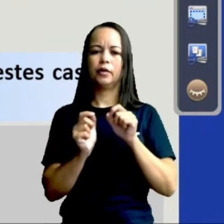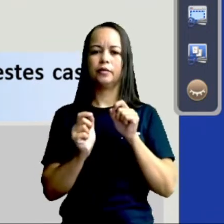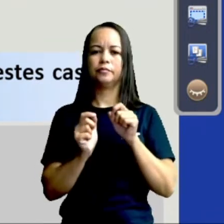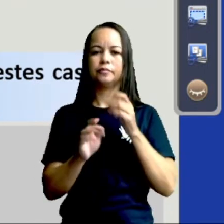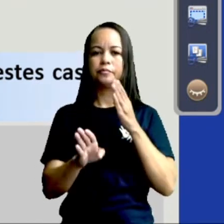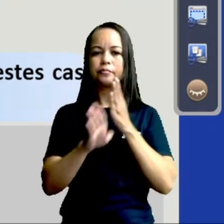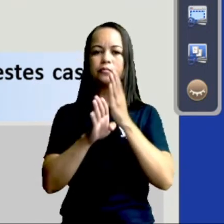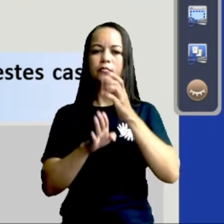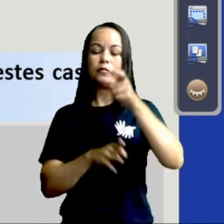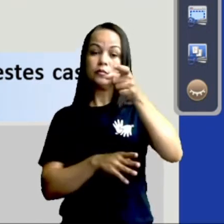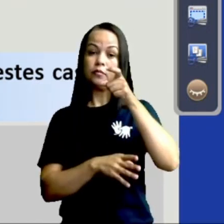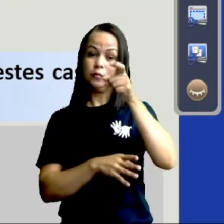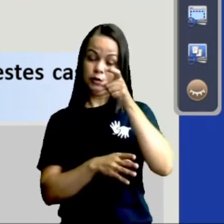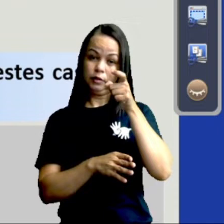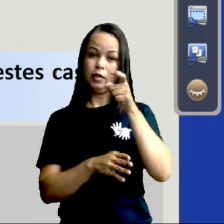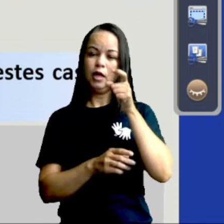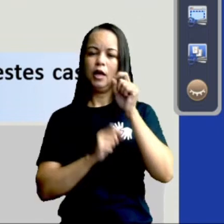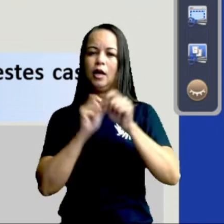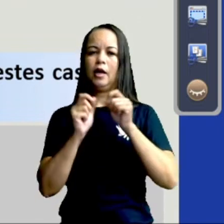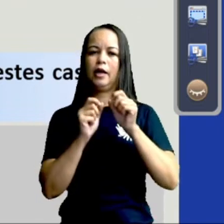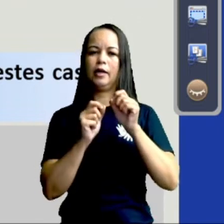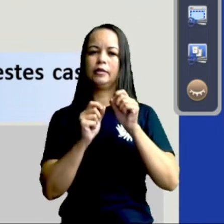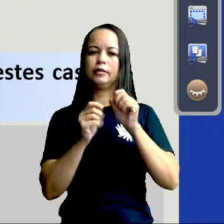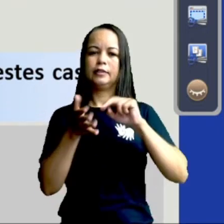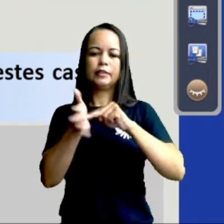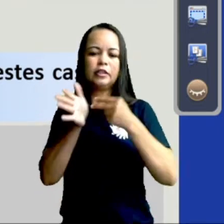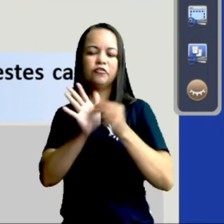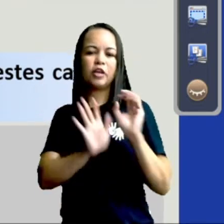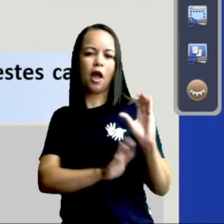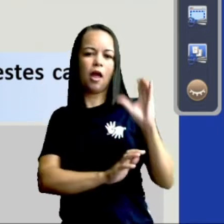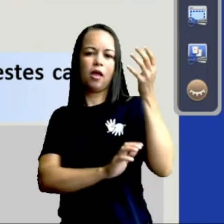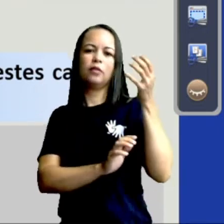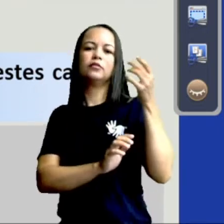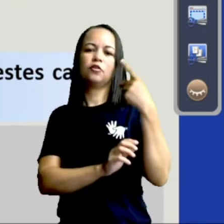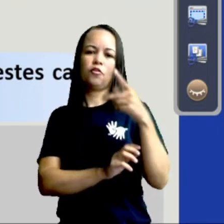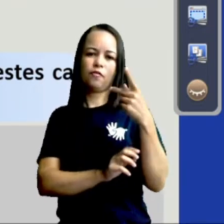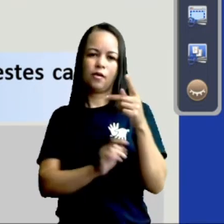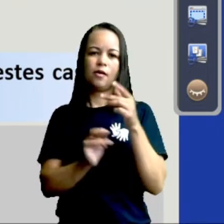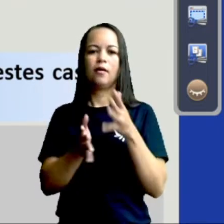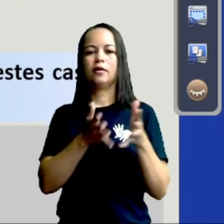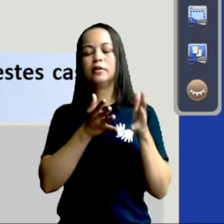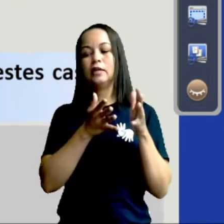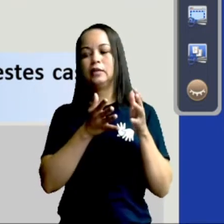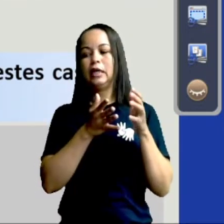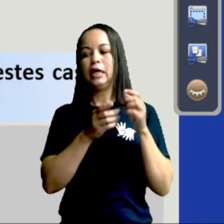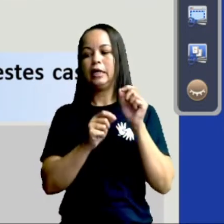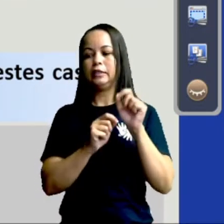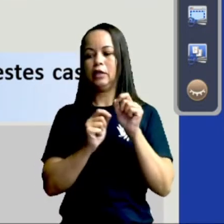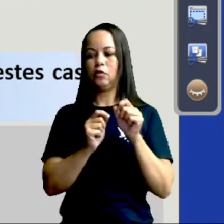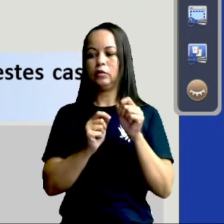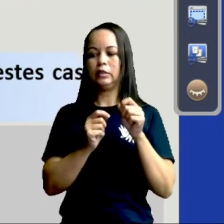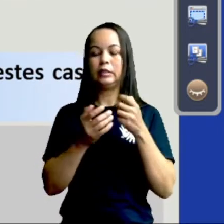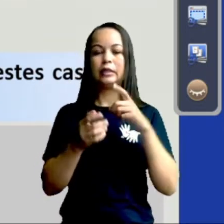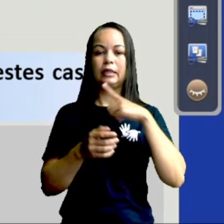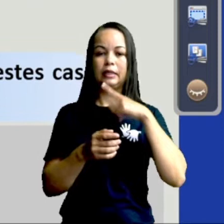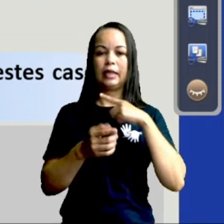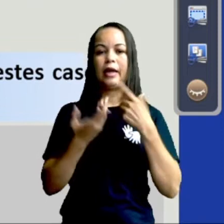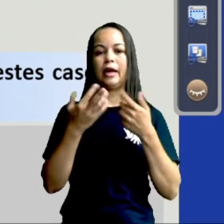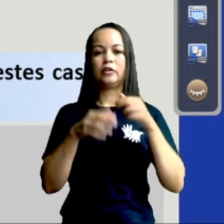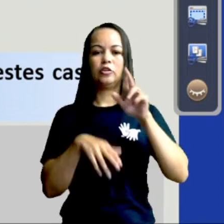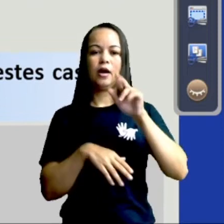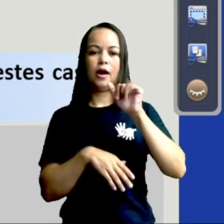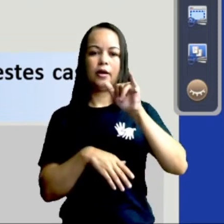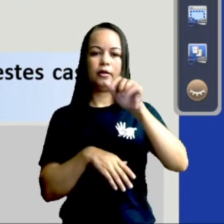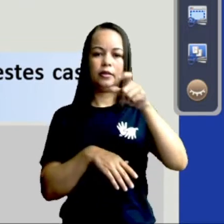de x significa resolver a equação. E os valores de x a gente chama de raízes da equação, tá